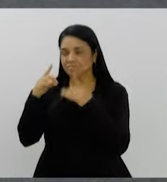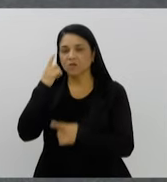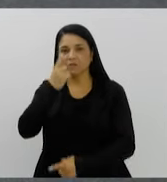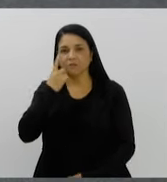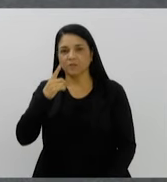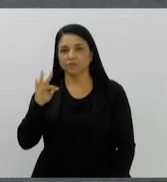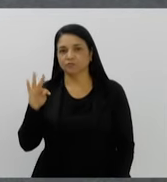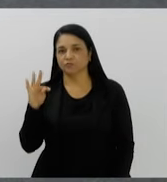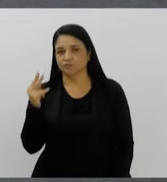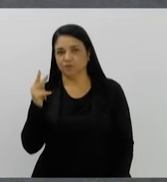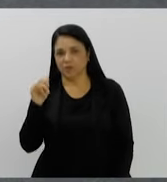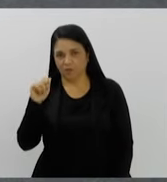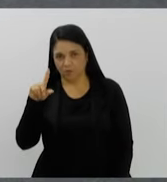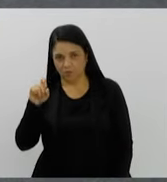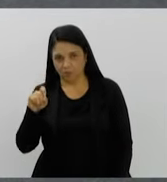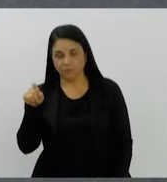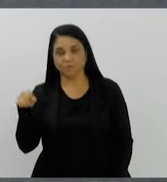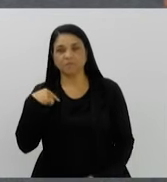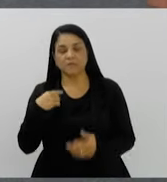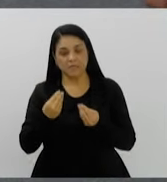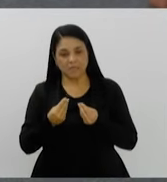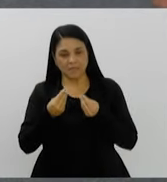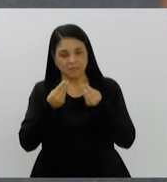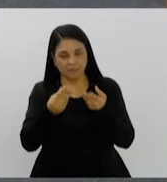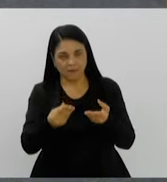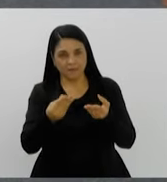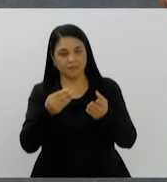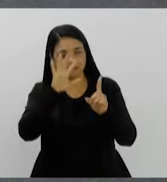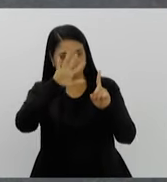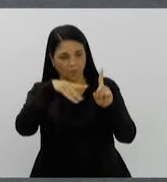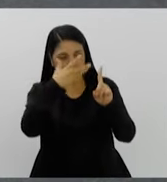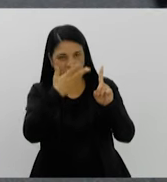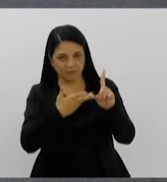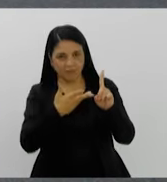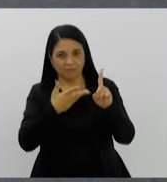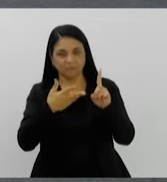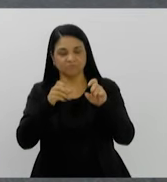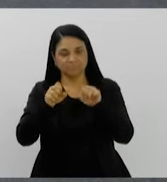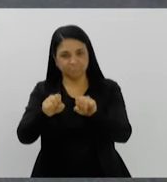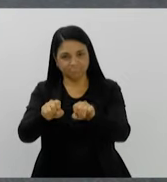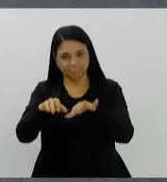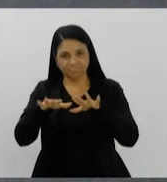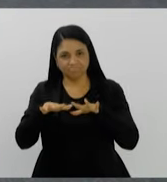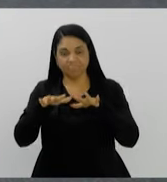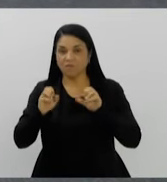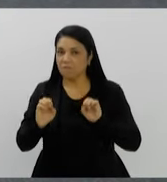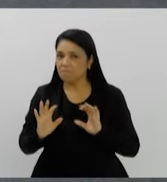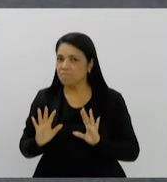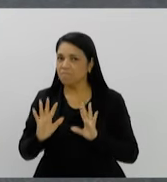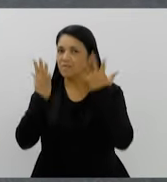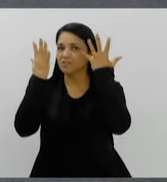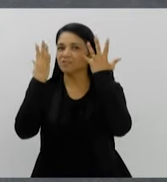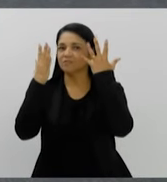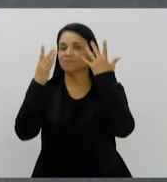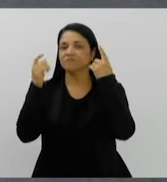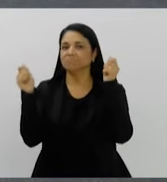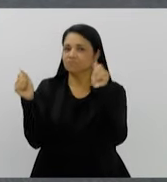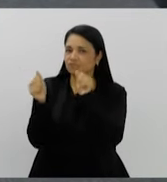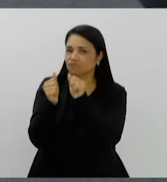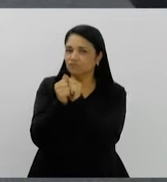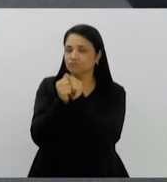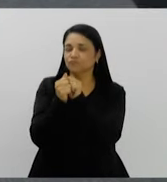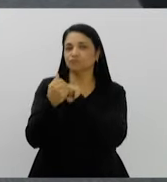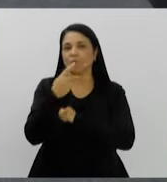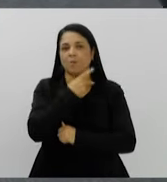vossa excelência marque a entrega dessa homenagem numa sessão Festiva que a gente possa diligenciar junto à